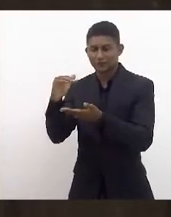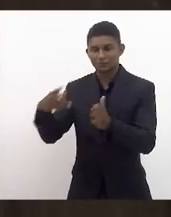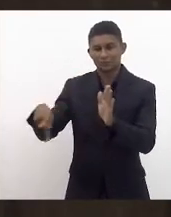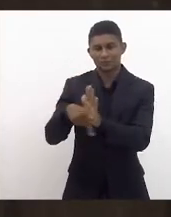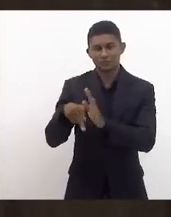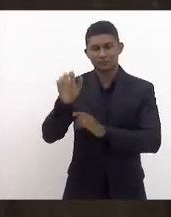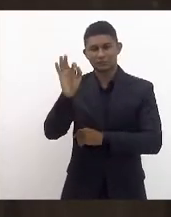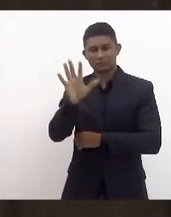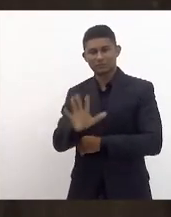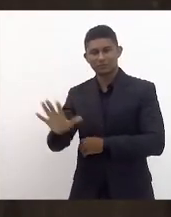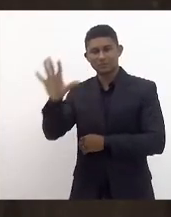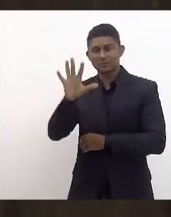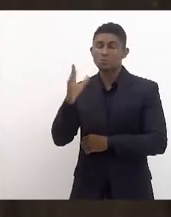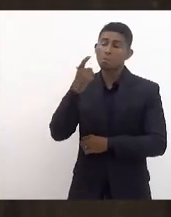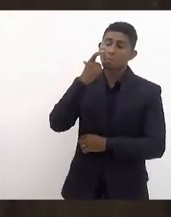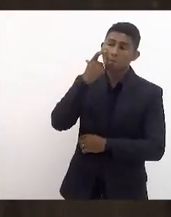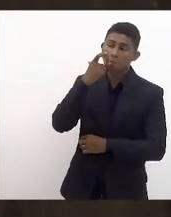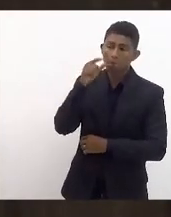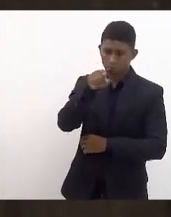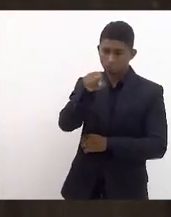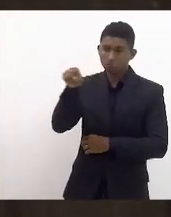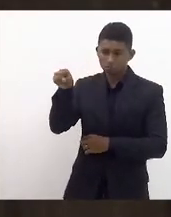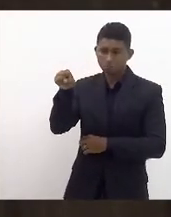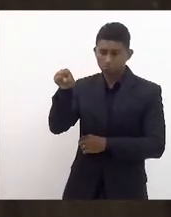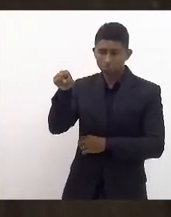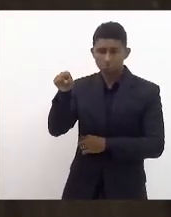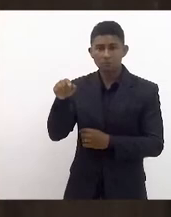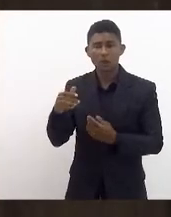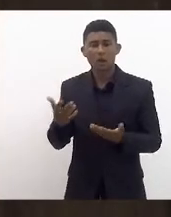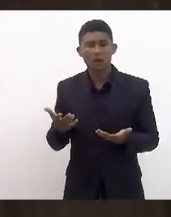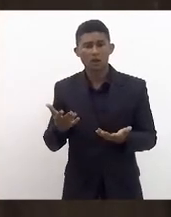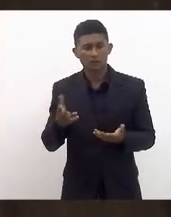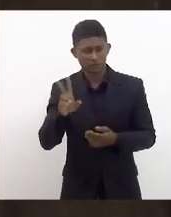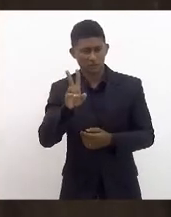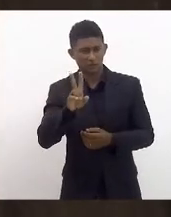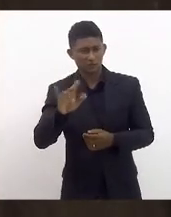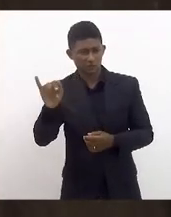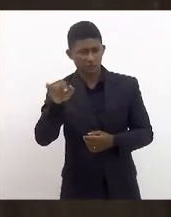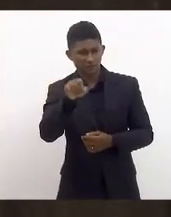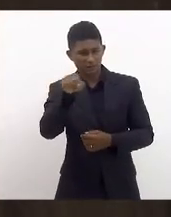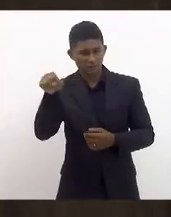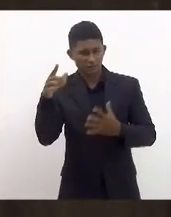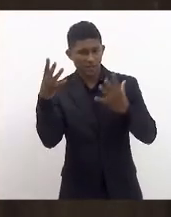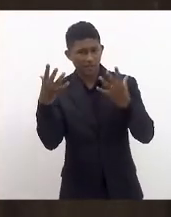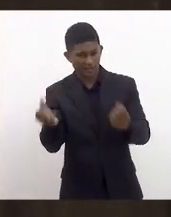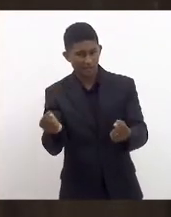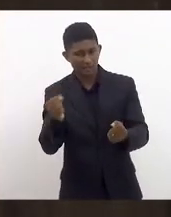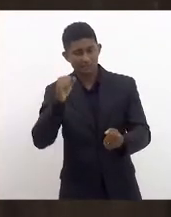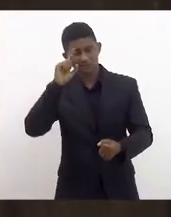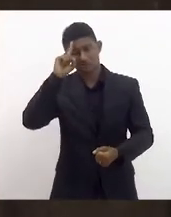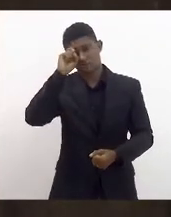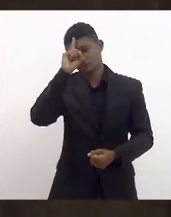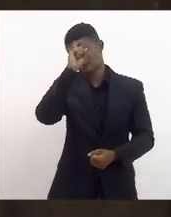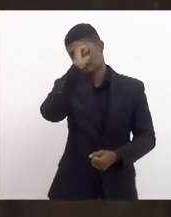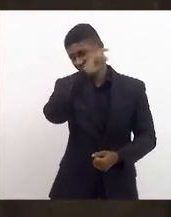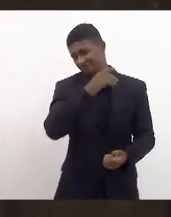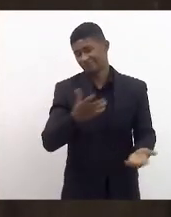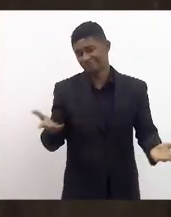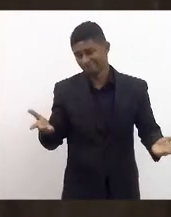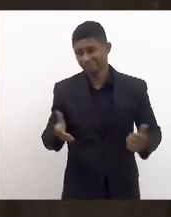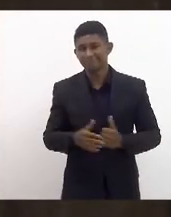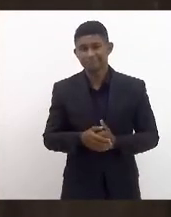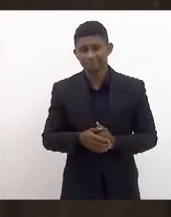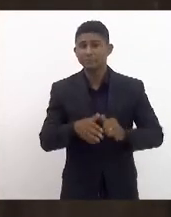que dificilmente o Tesouro Nacional vai dar a mão à palmatória. E que aí